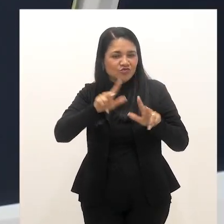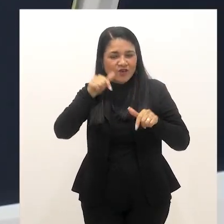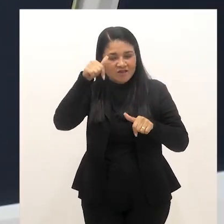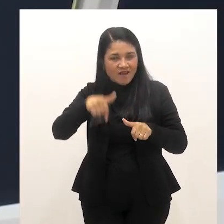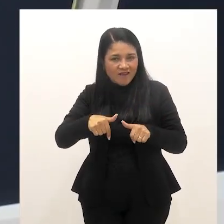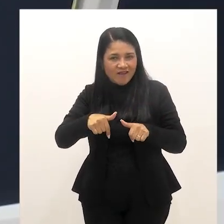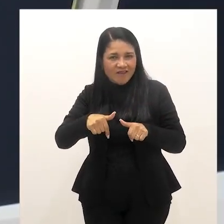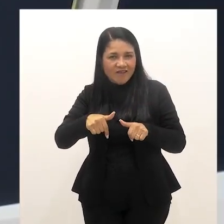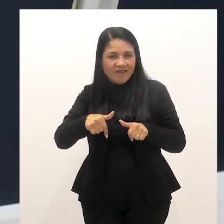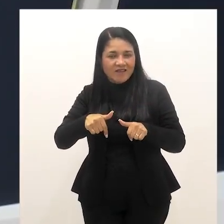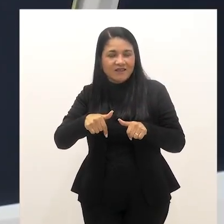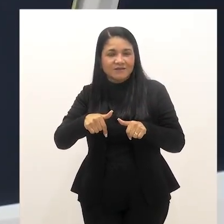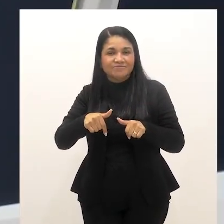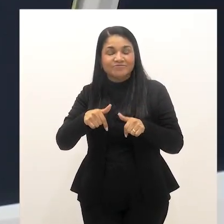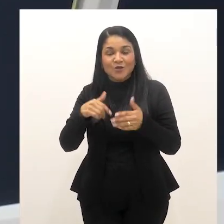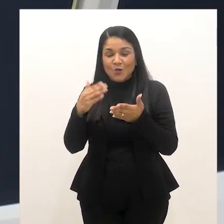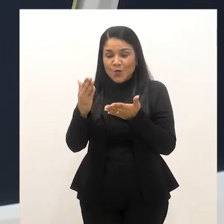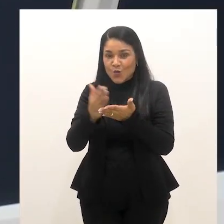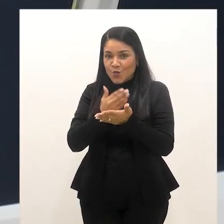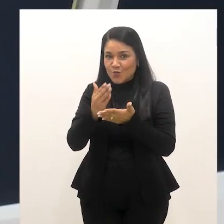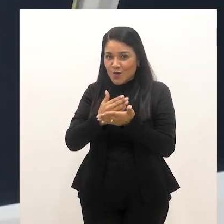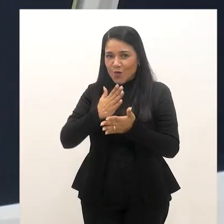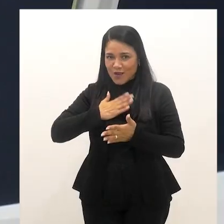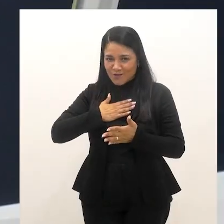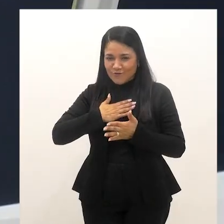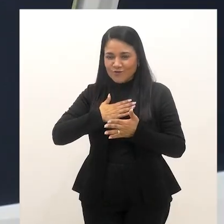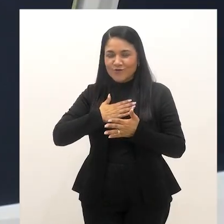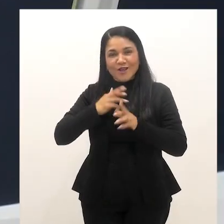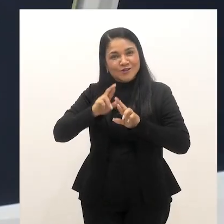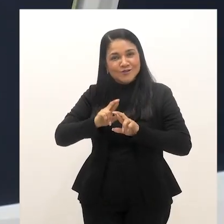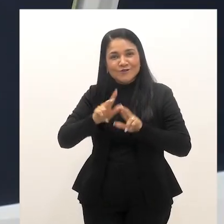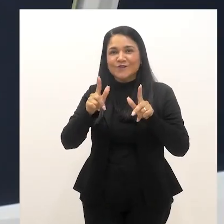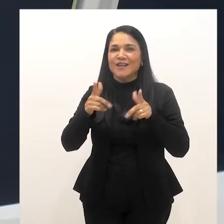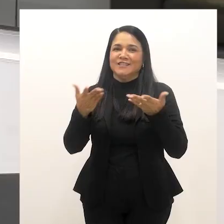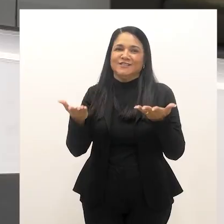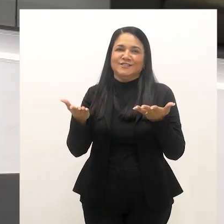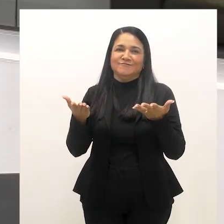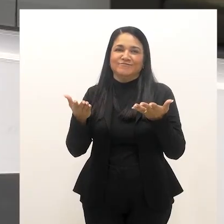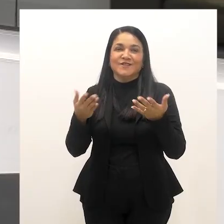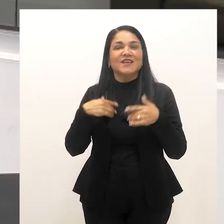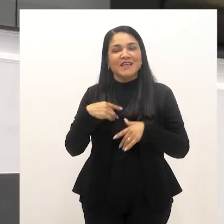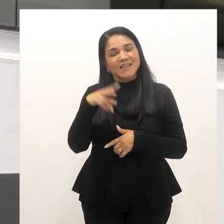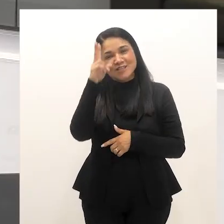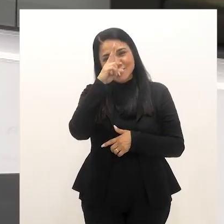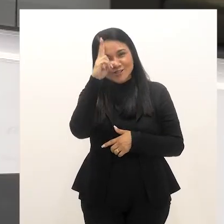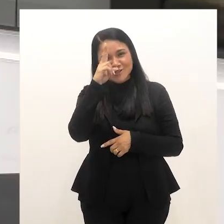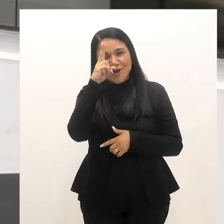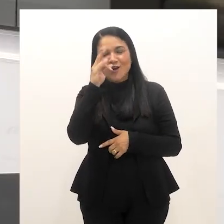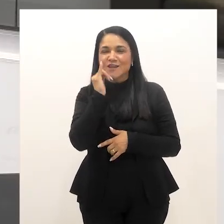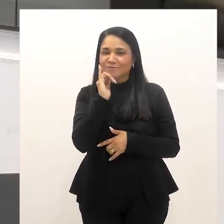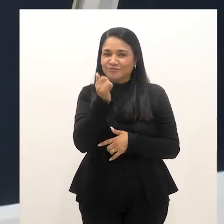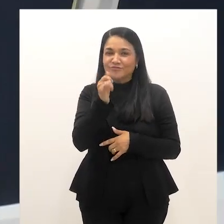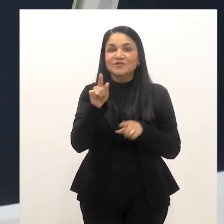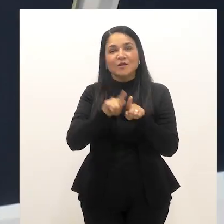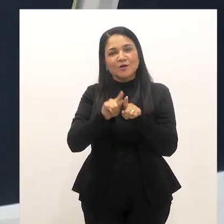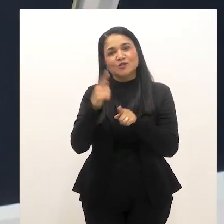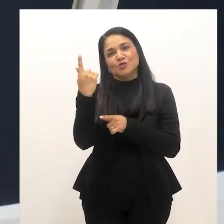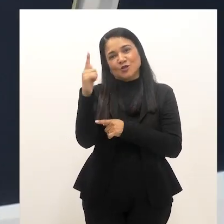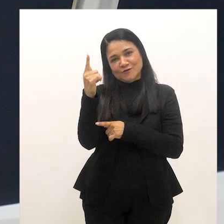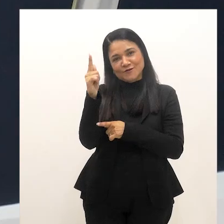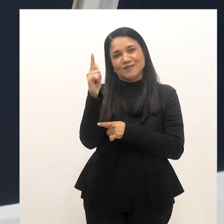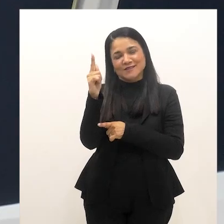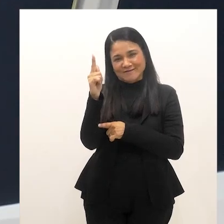daqui, eu acho que o diferencial da Armada Histórica é esse. Uma excelente aula de história também, né? Também. Vale a